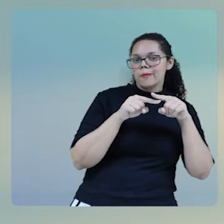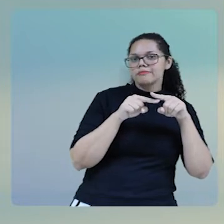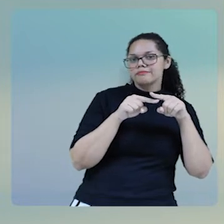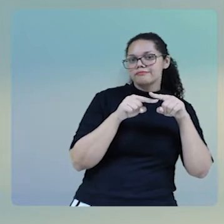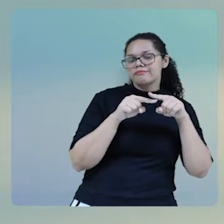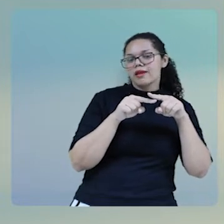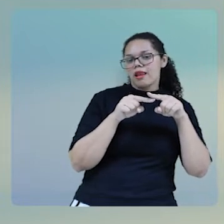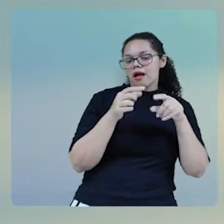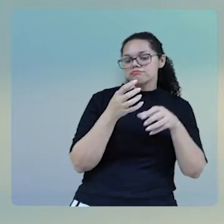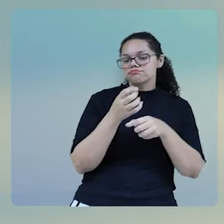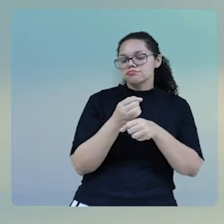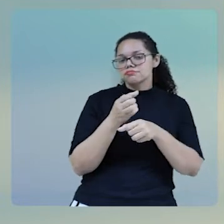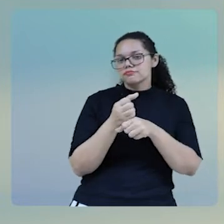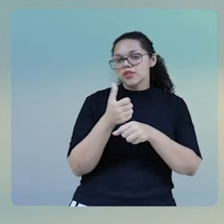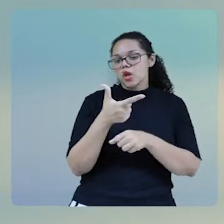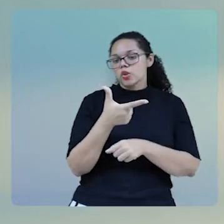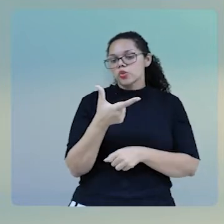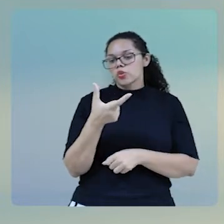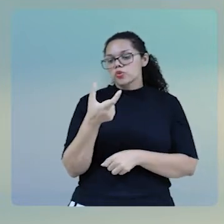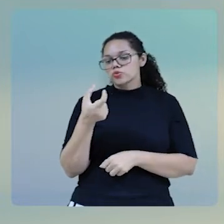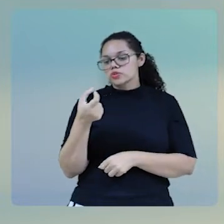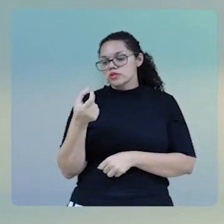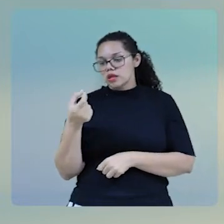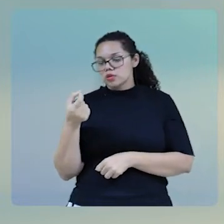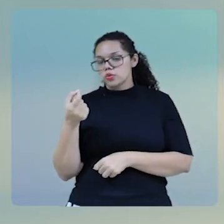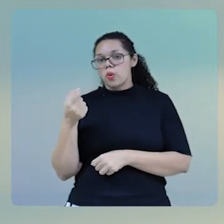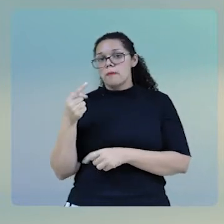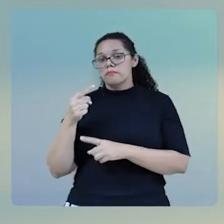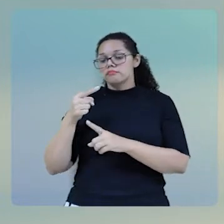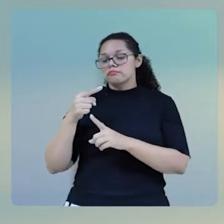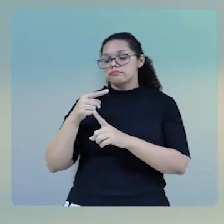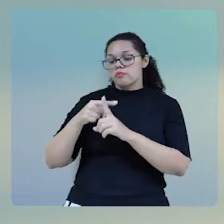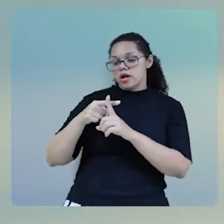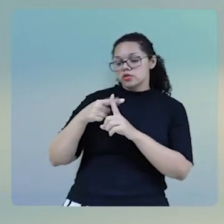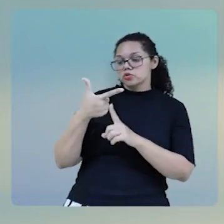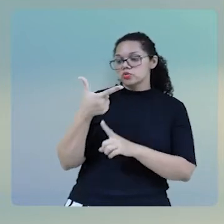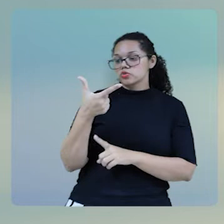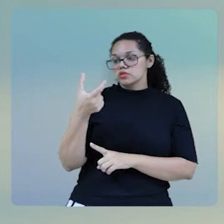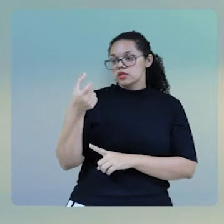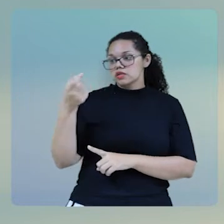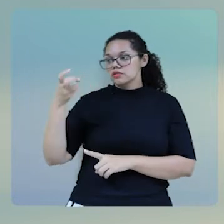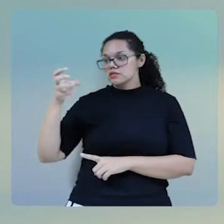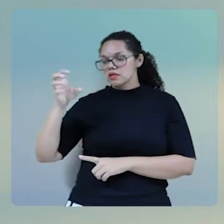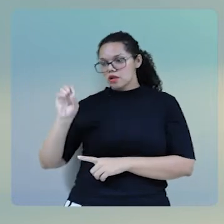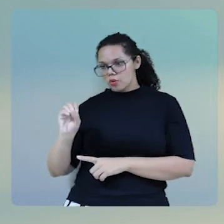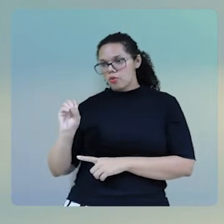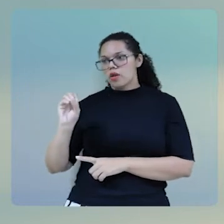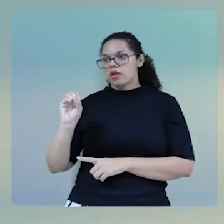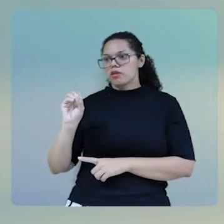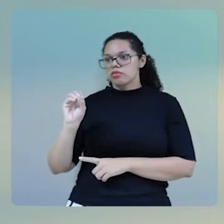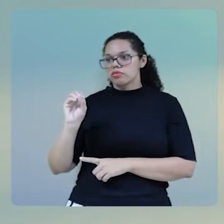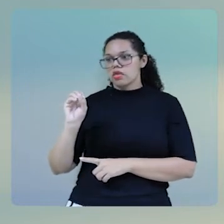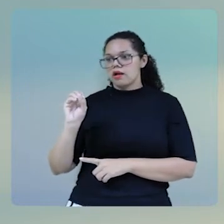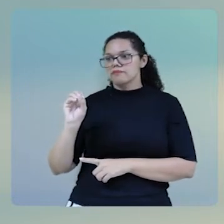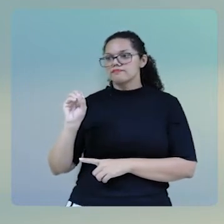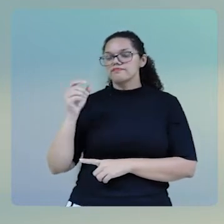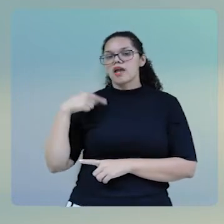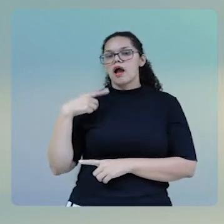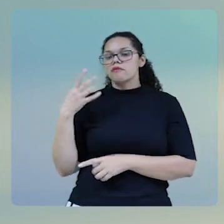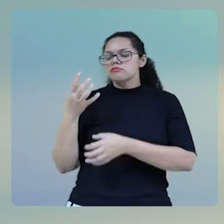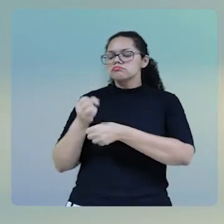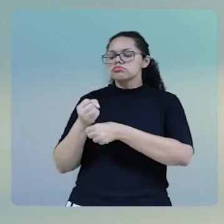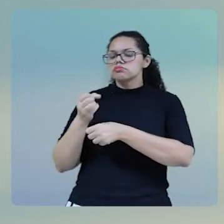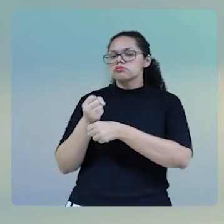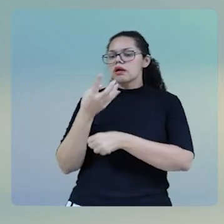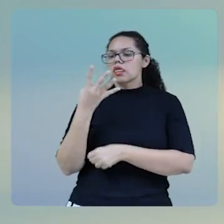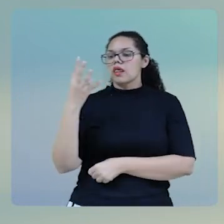mais 50 dá 250. Eu posso simplificar isso com isso, vai dar 5 aqui embaixo, aí dá uma resistência total